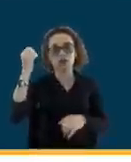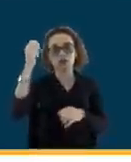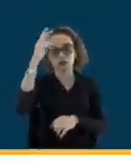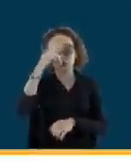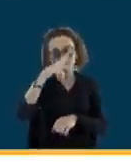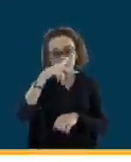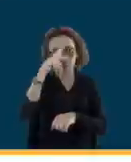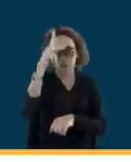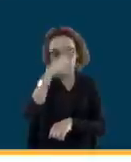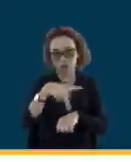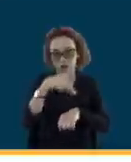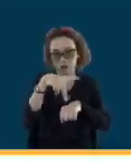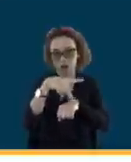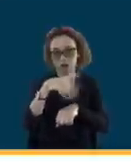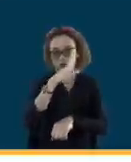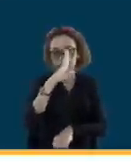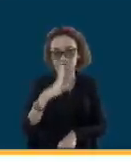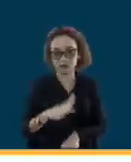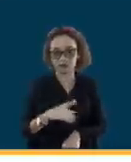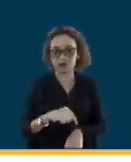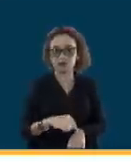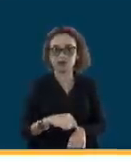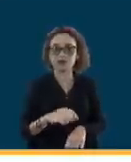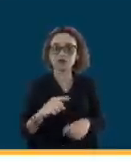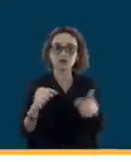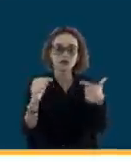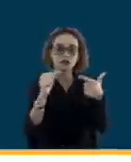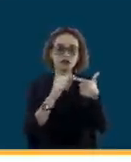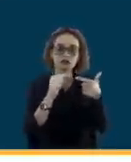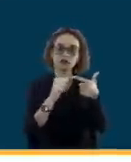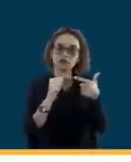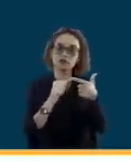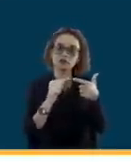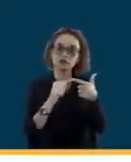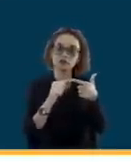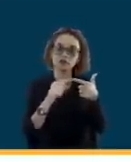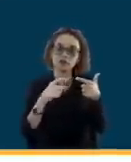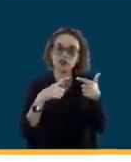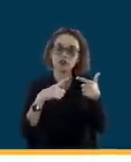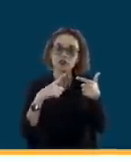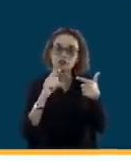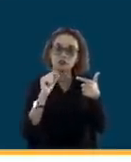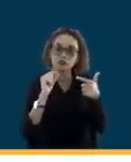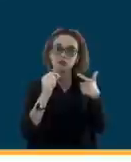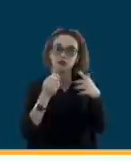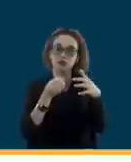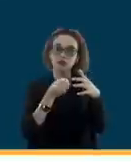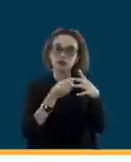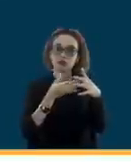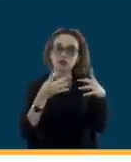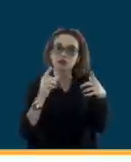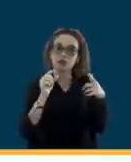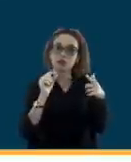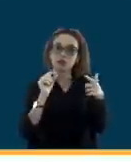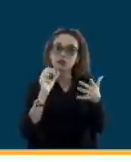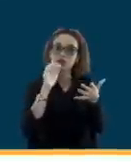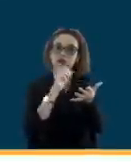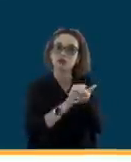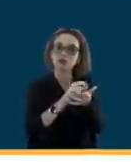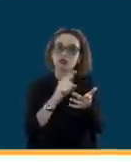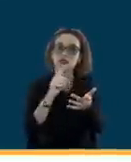Em segundo lugar, eu gostaria de fazer um registro de caráter, até eu diria,